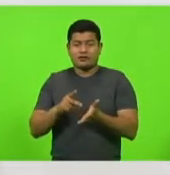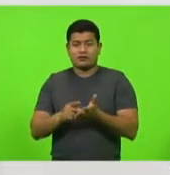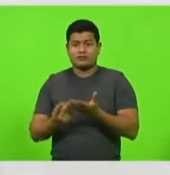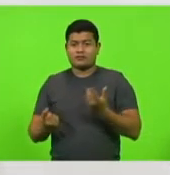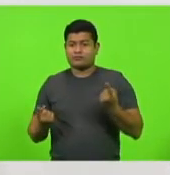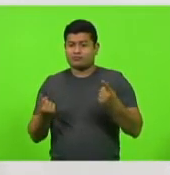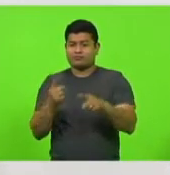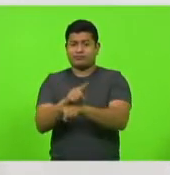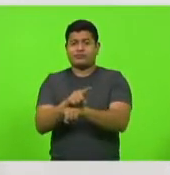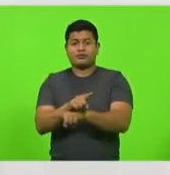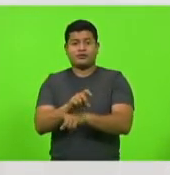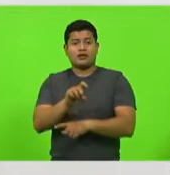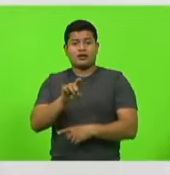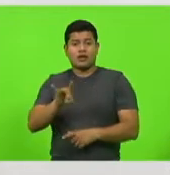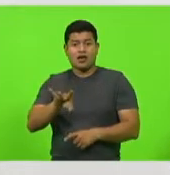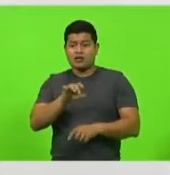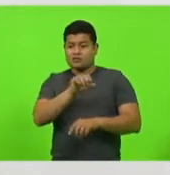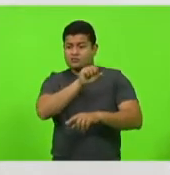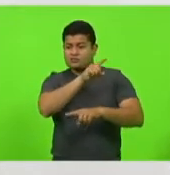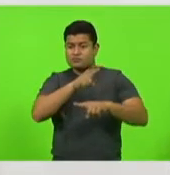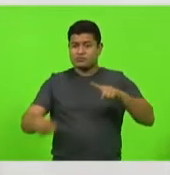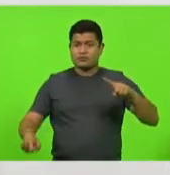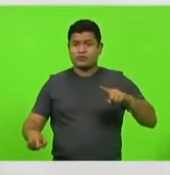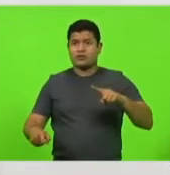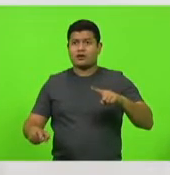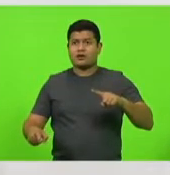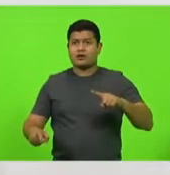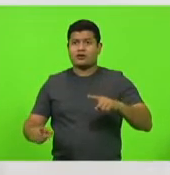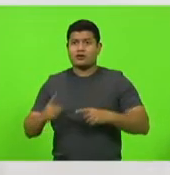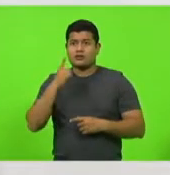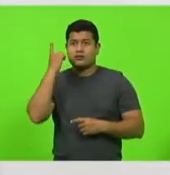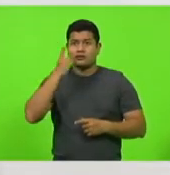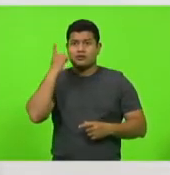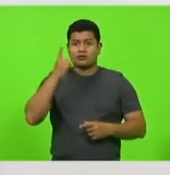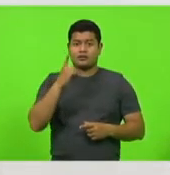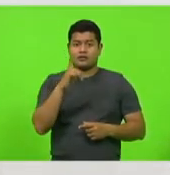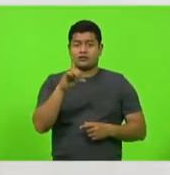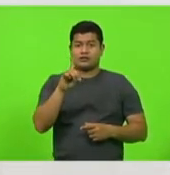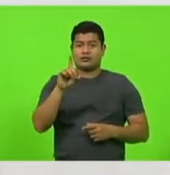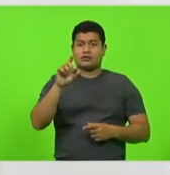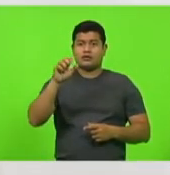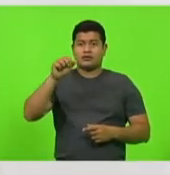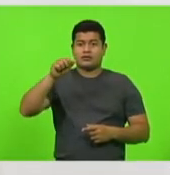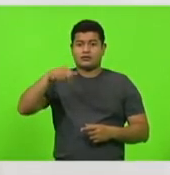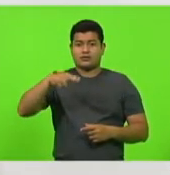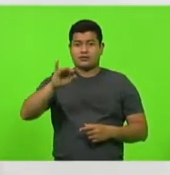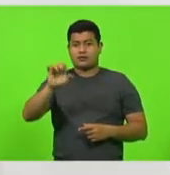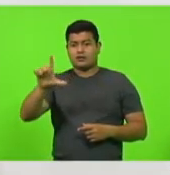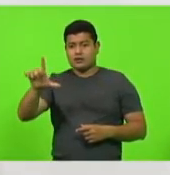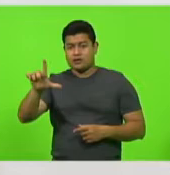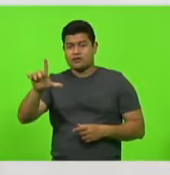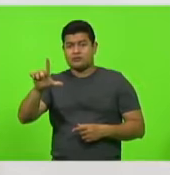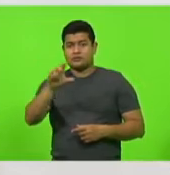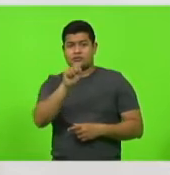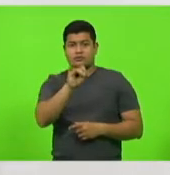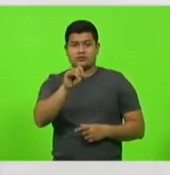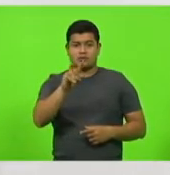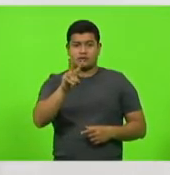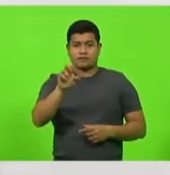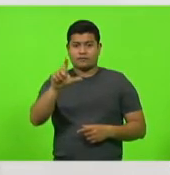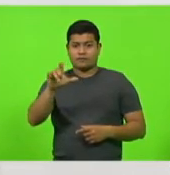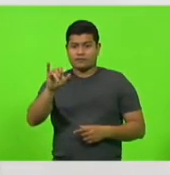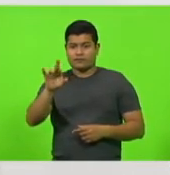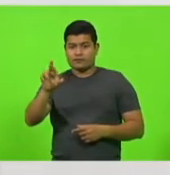Simplesmente proibiu o deputado Daniel Silveira, que está em pleno exercício do seu